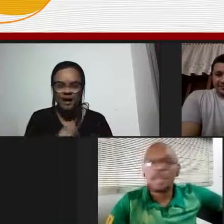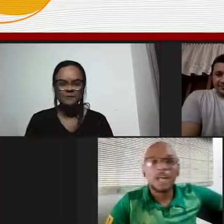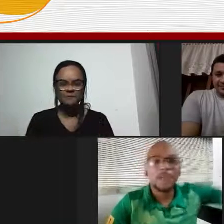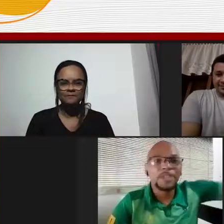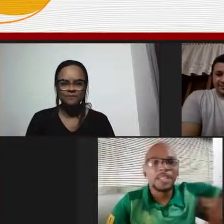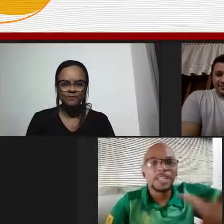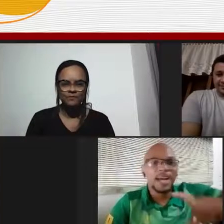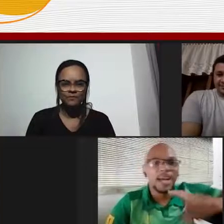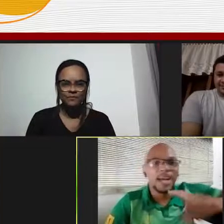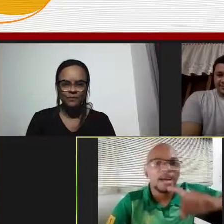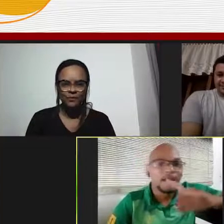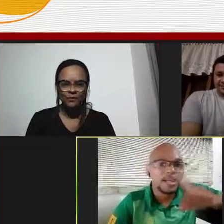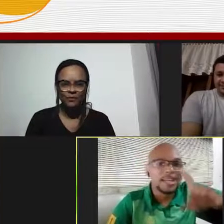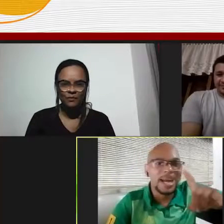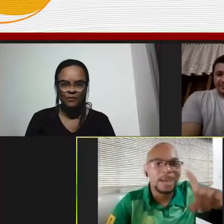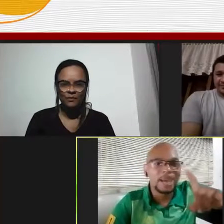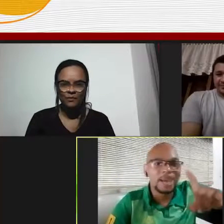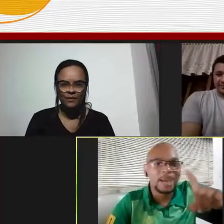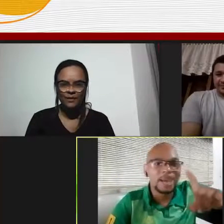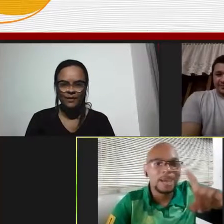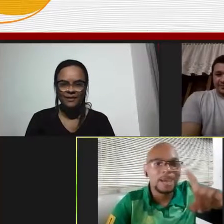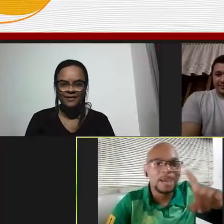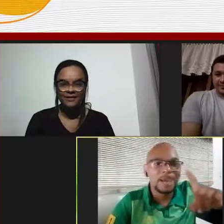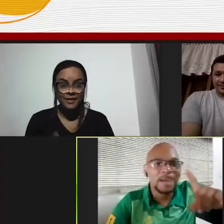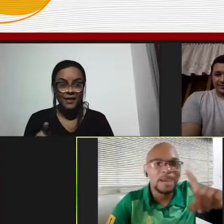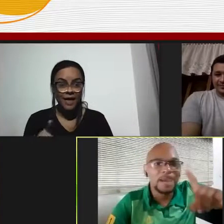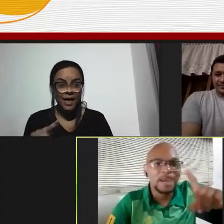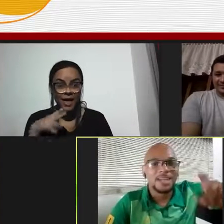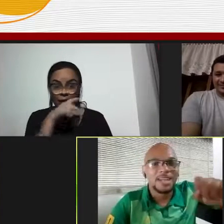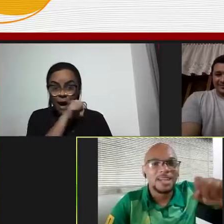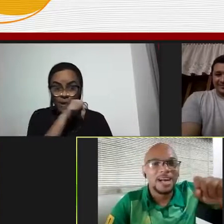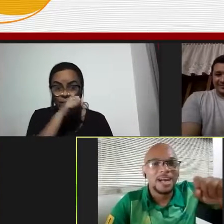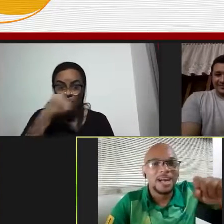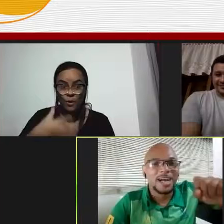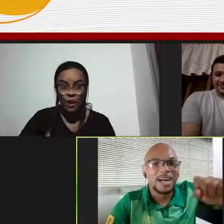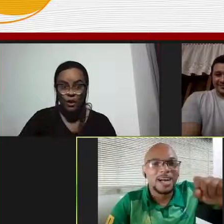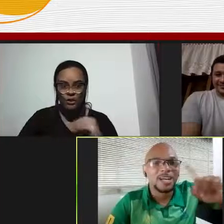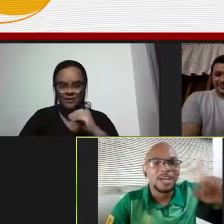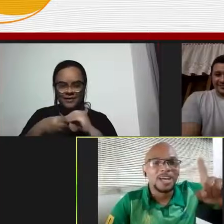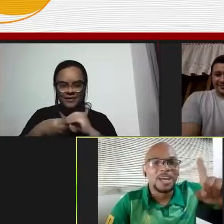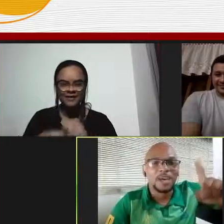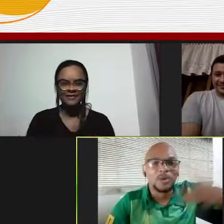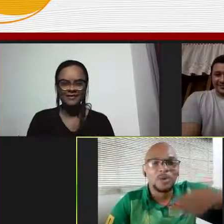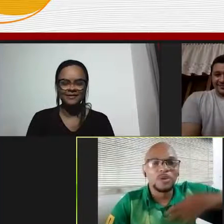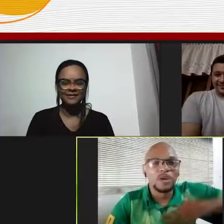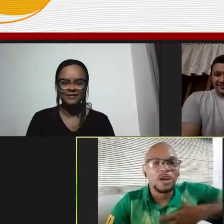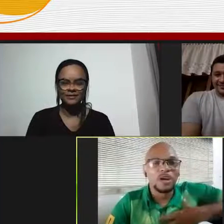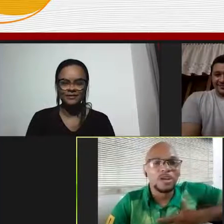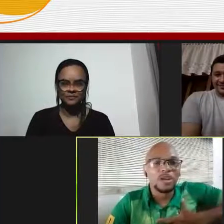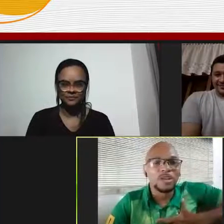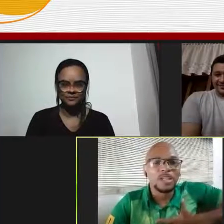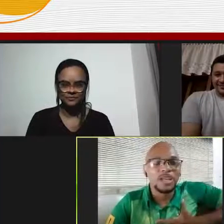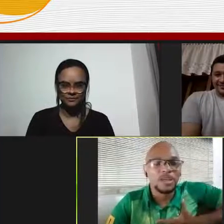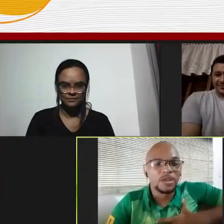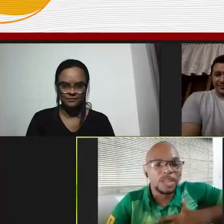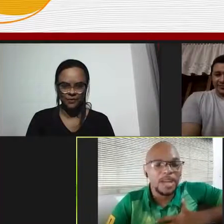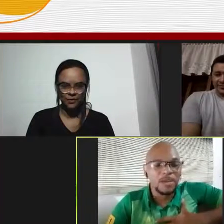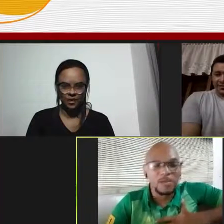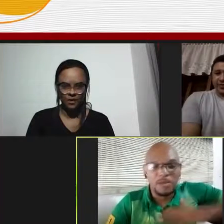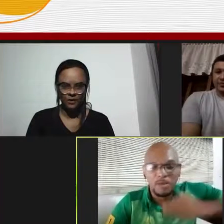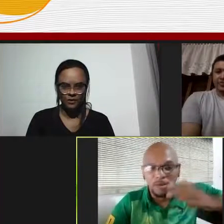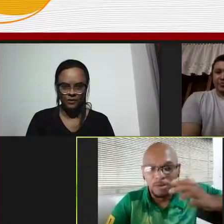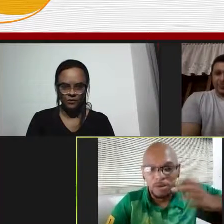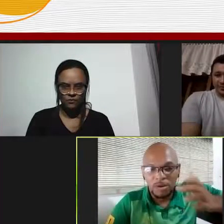Então, por hoje é só. André, rapidinho. Oi. Rapidinho. Fala, Pedro. Eu